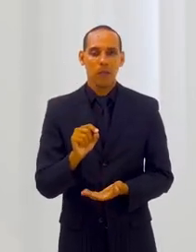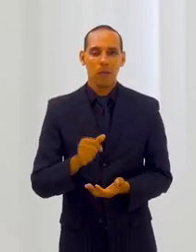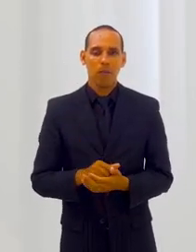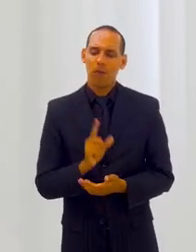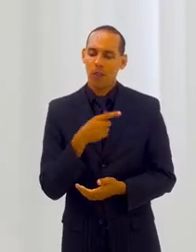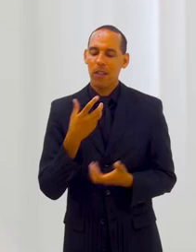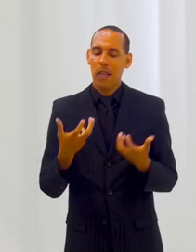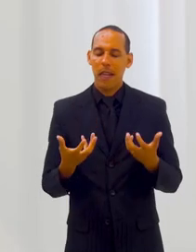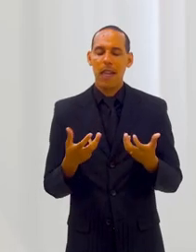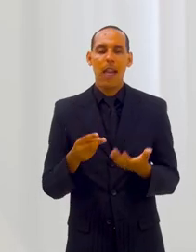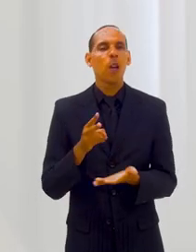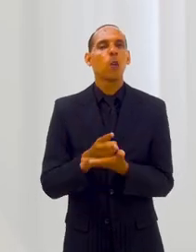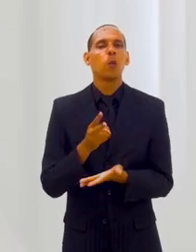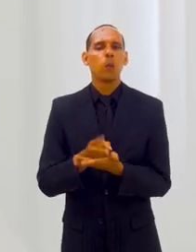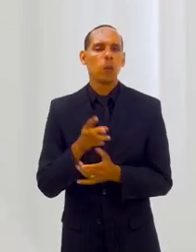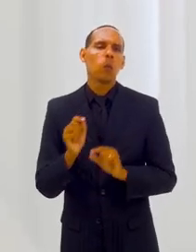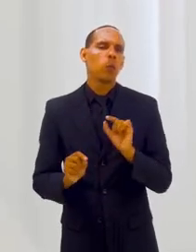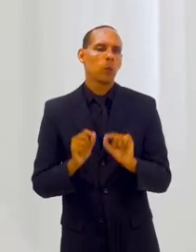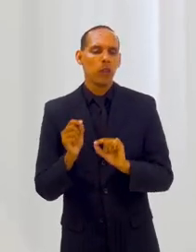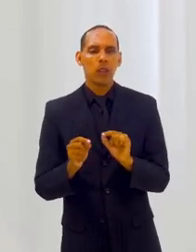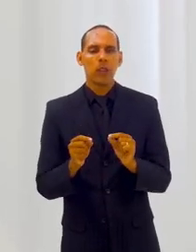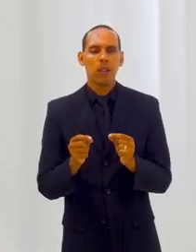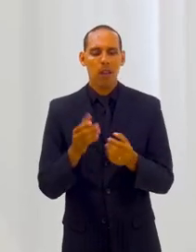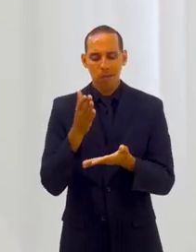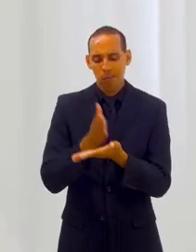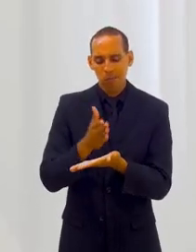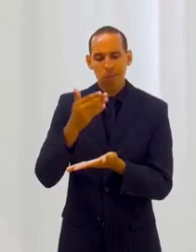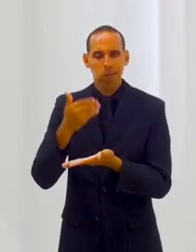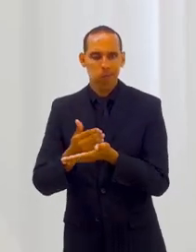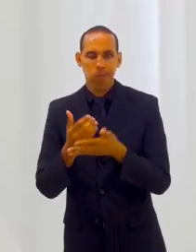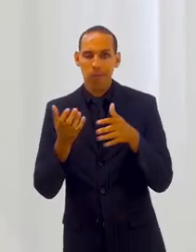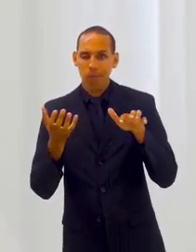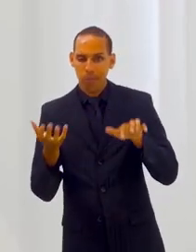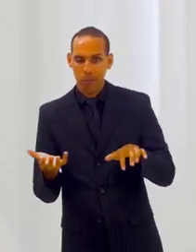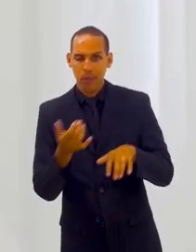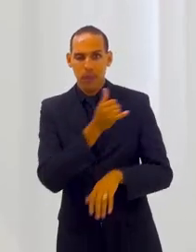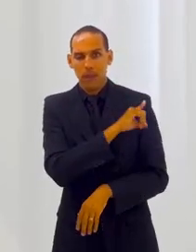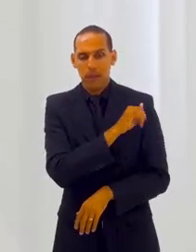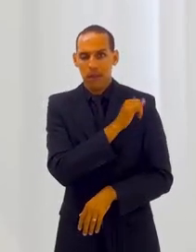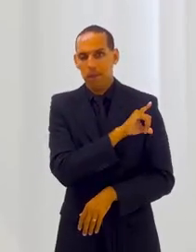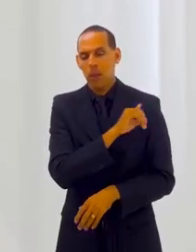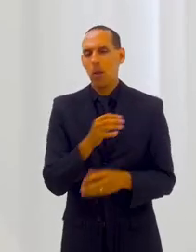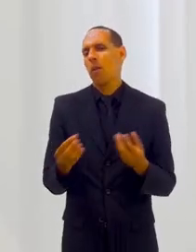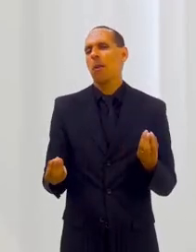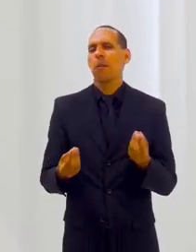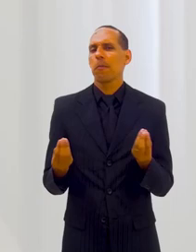nós pretendemos fazer, dividindo com o Parlamento Fluminense,